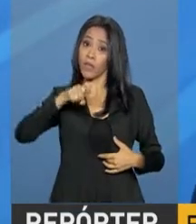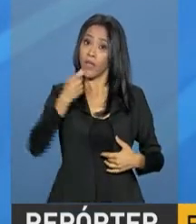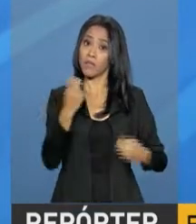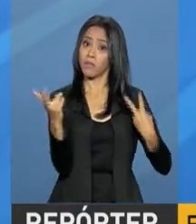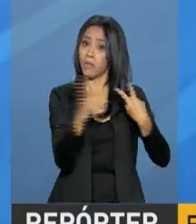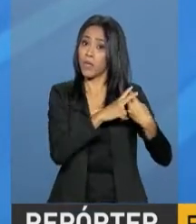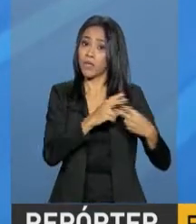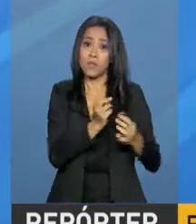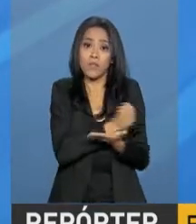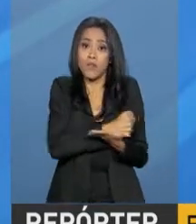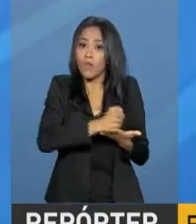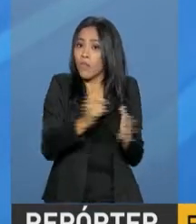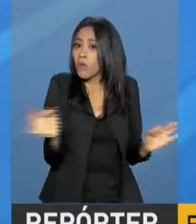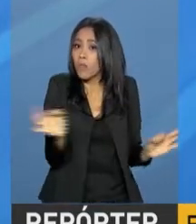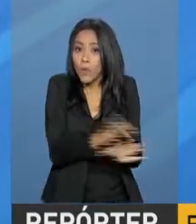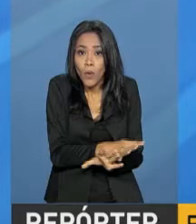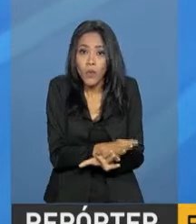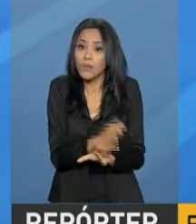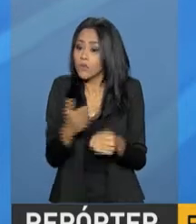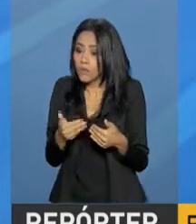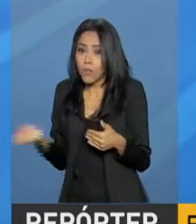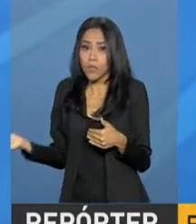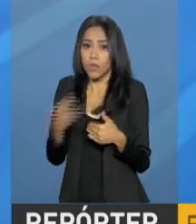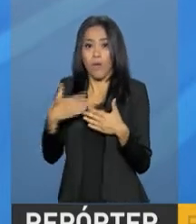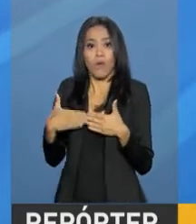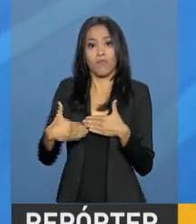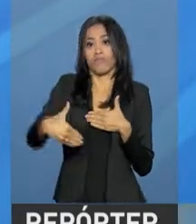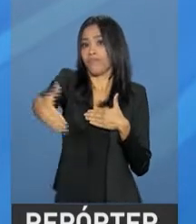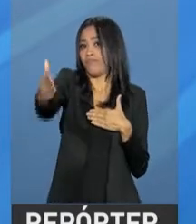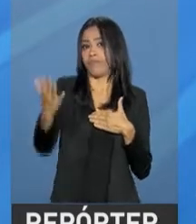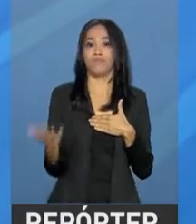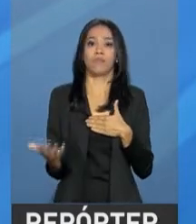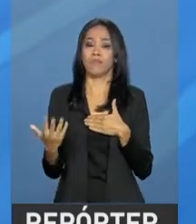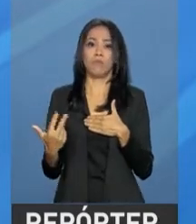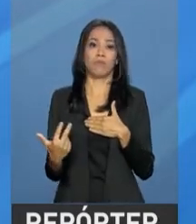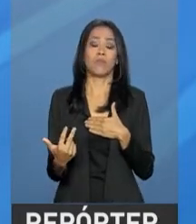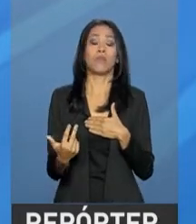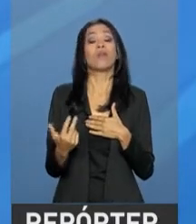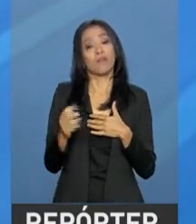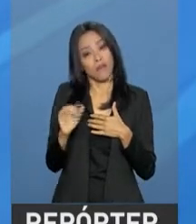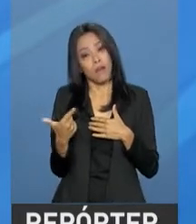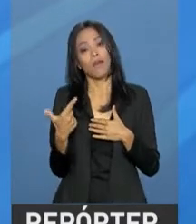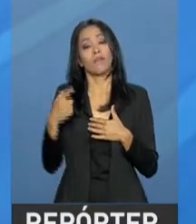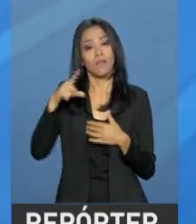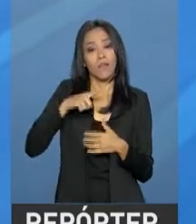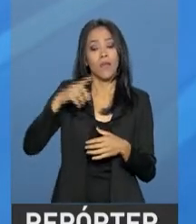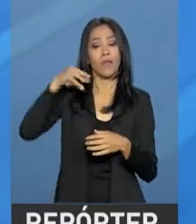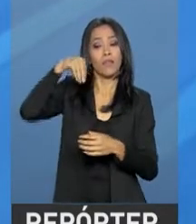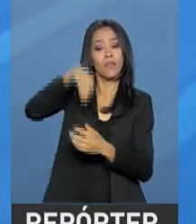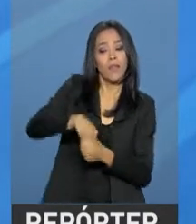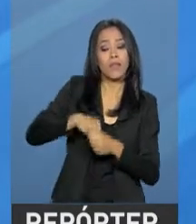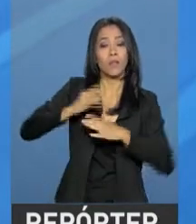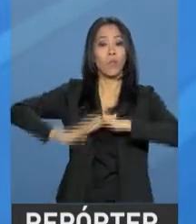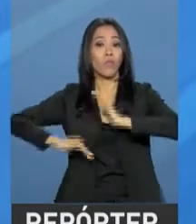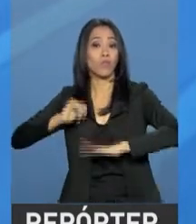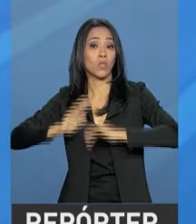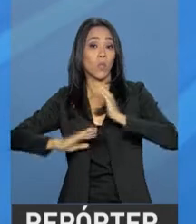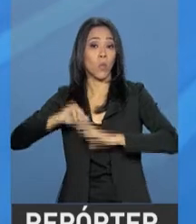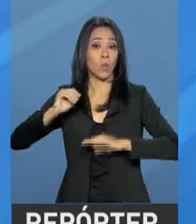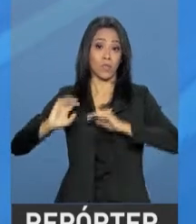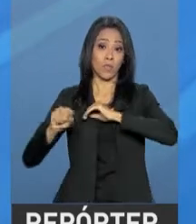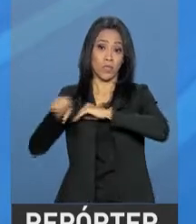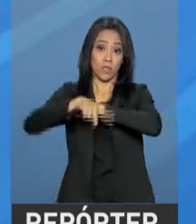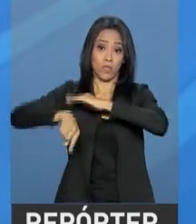toda a oea e evidentemente existem profissões dentro das empresas que podem se